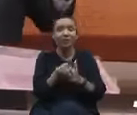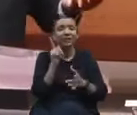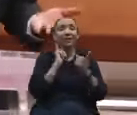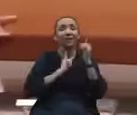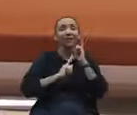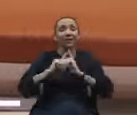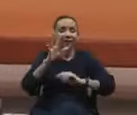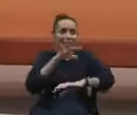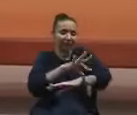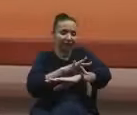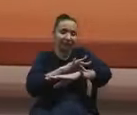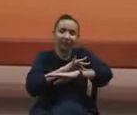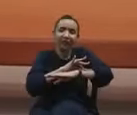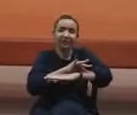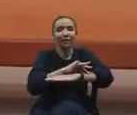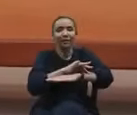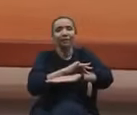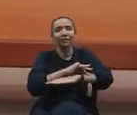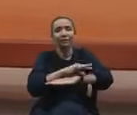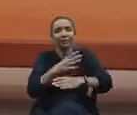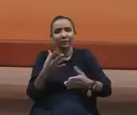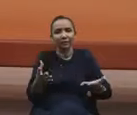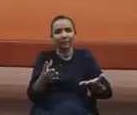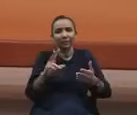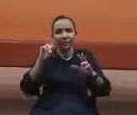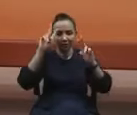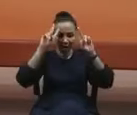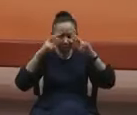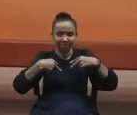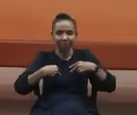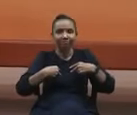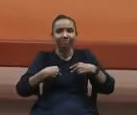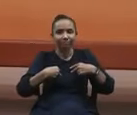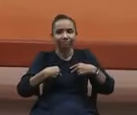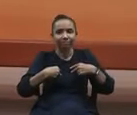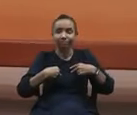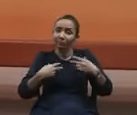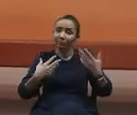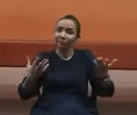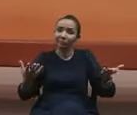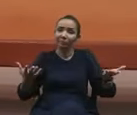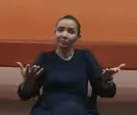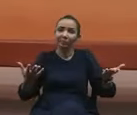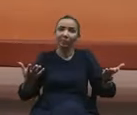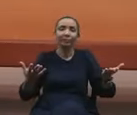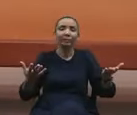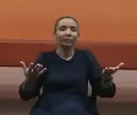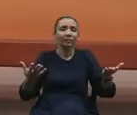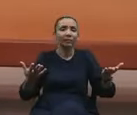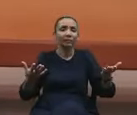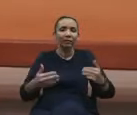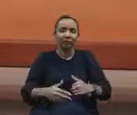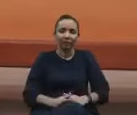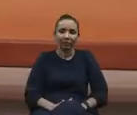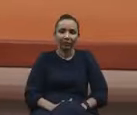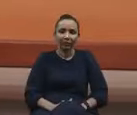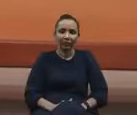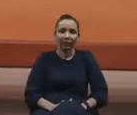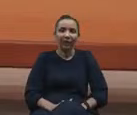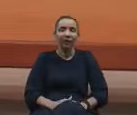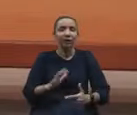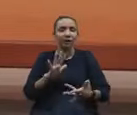outra coisa não debata nada disso com quem está na carne nunca vão compreender Jesus nunca convenceu os